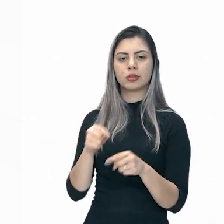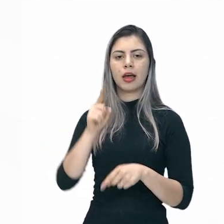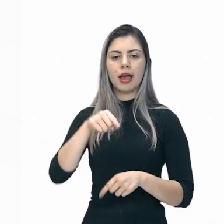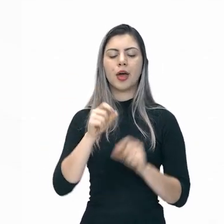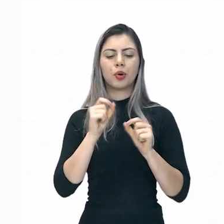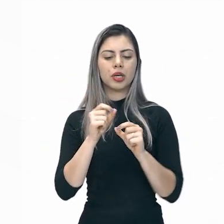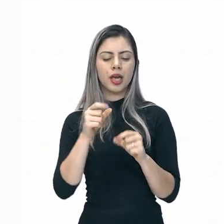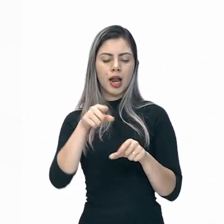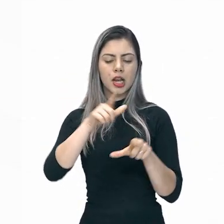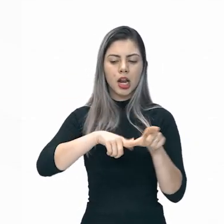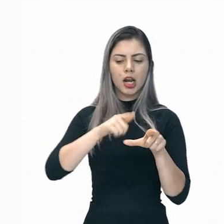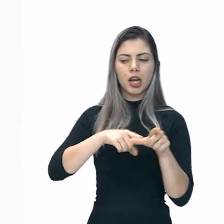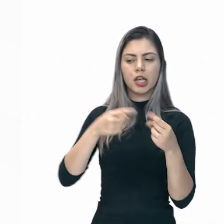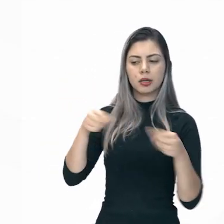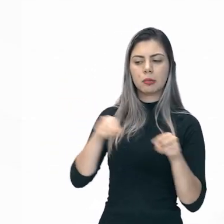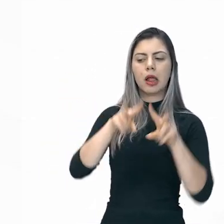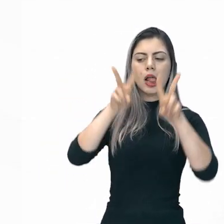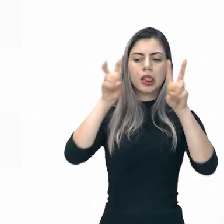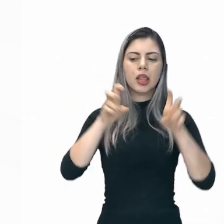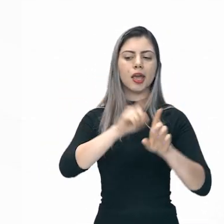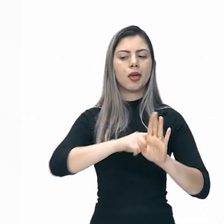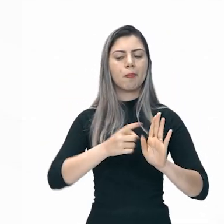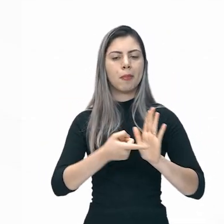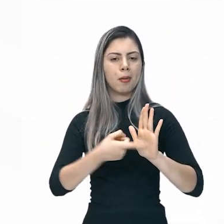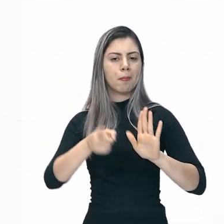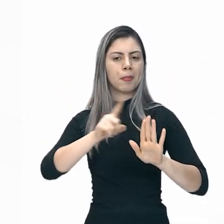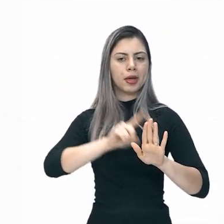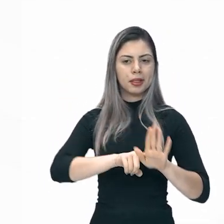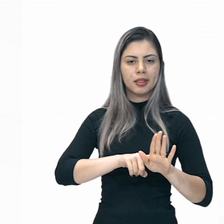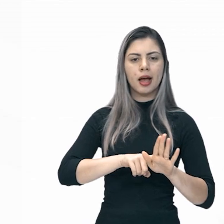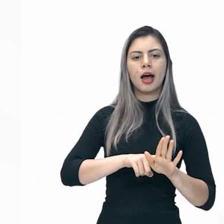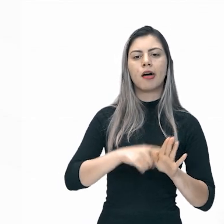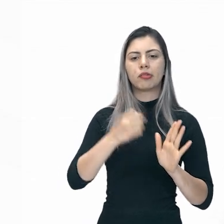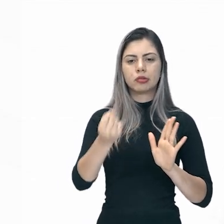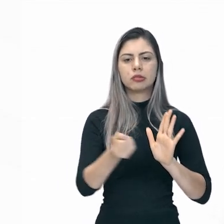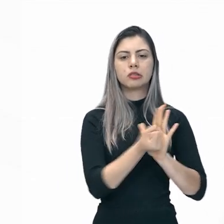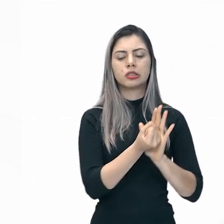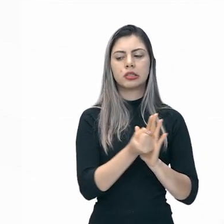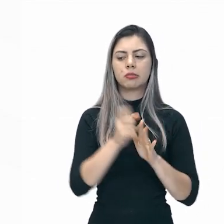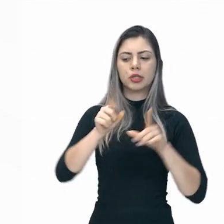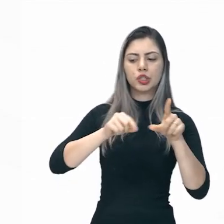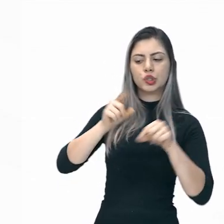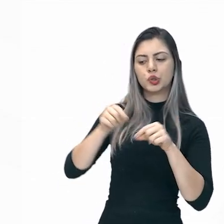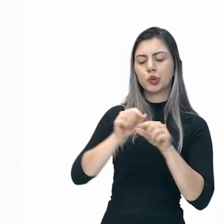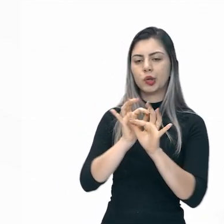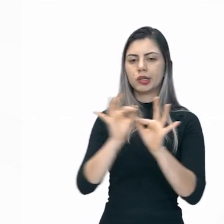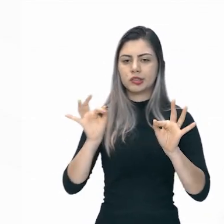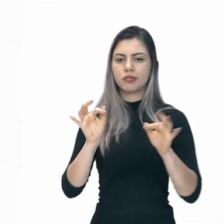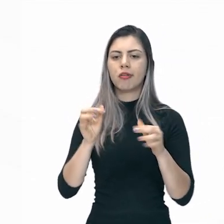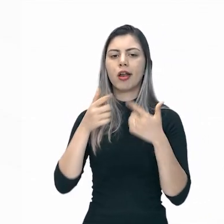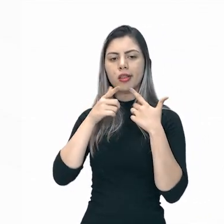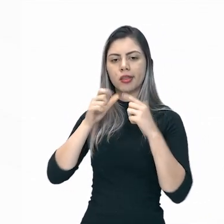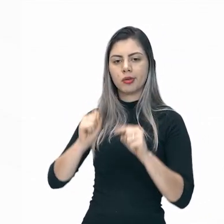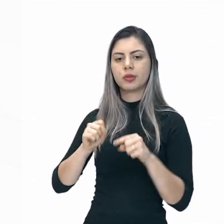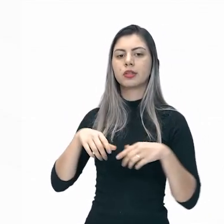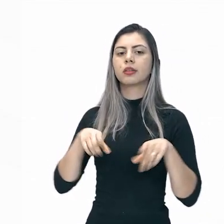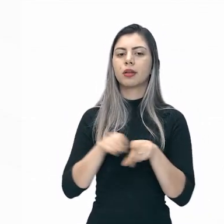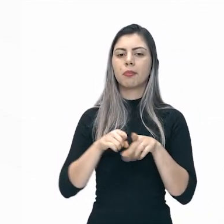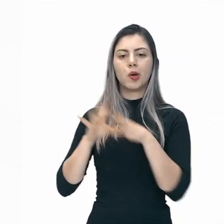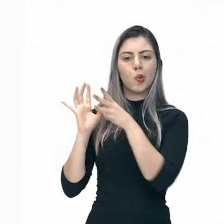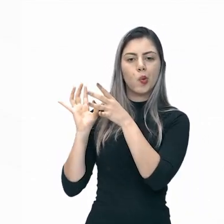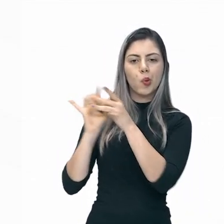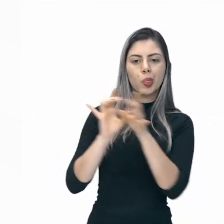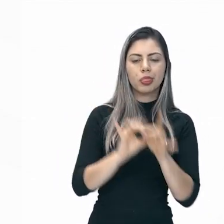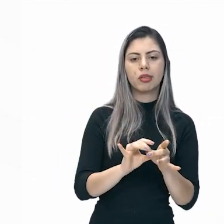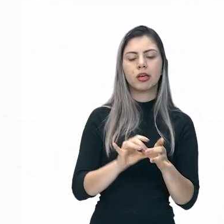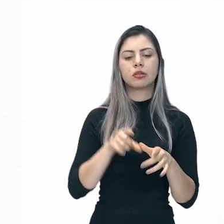de música, incluindo os temas, metáforas, simbolismo e escolha linguística, a contextualização das letras em relação